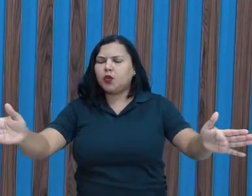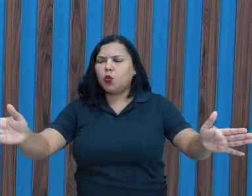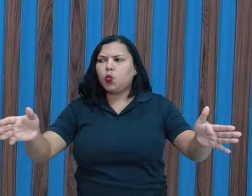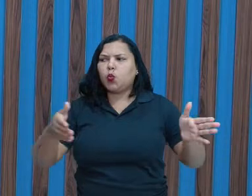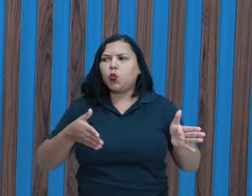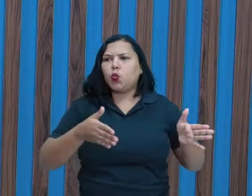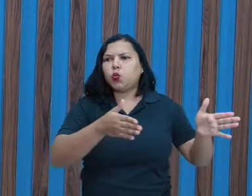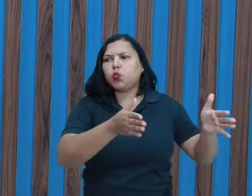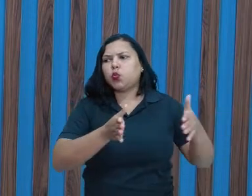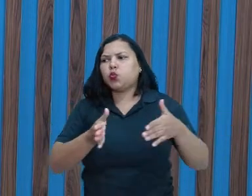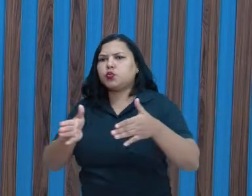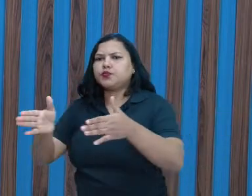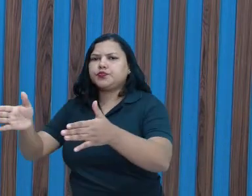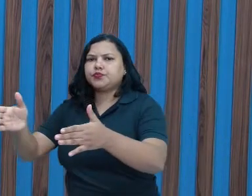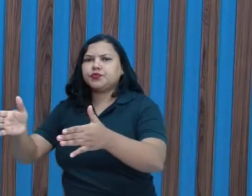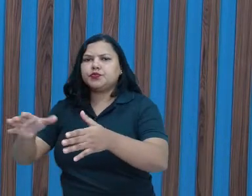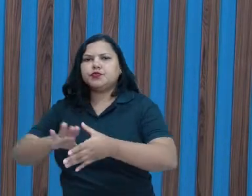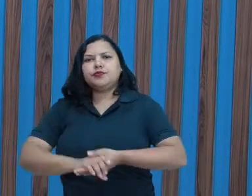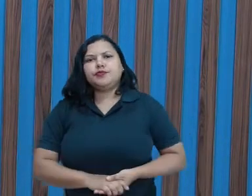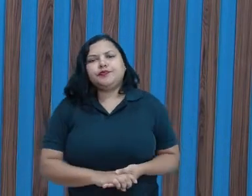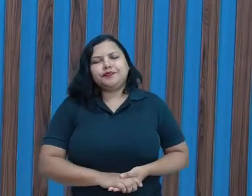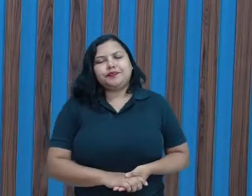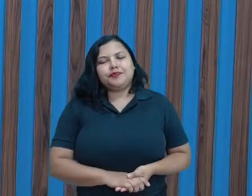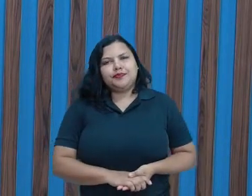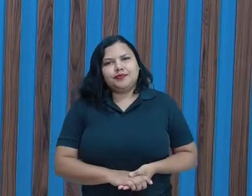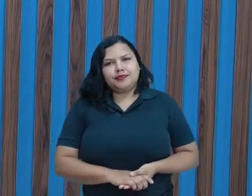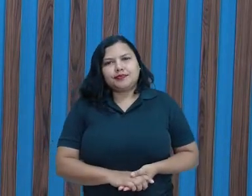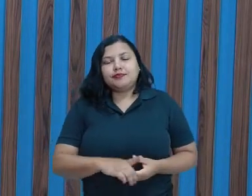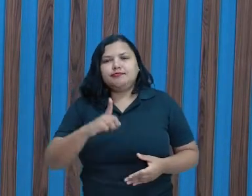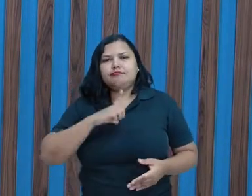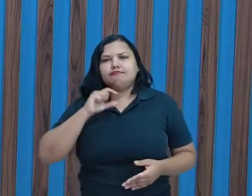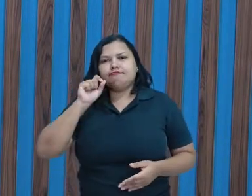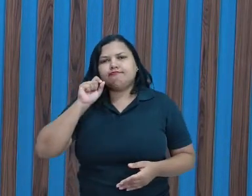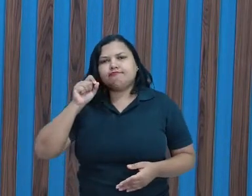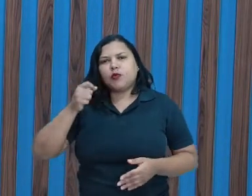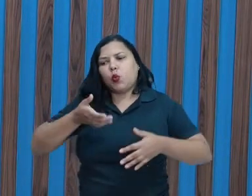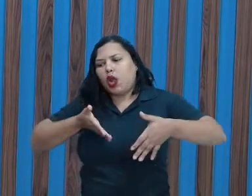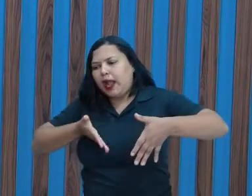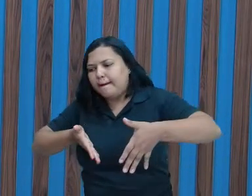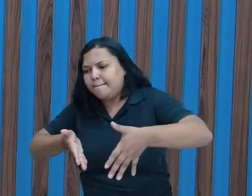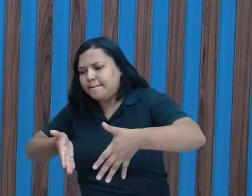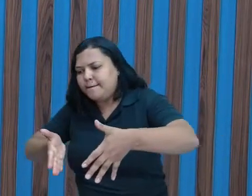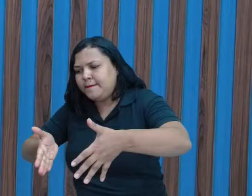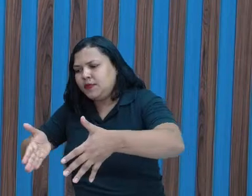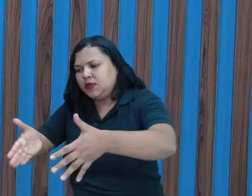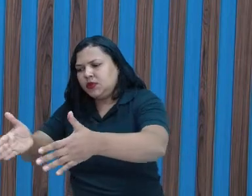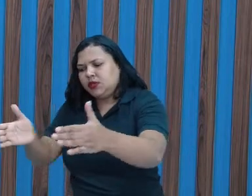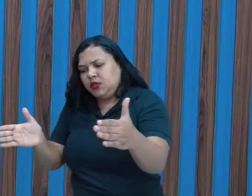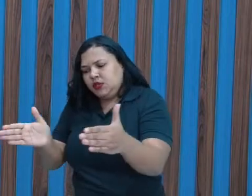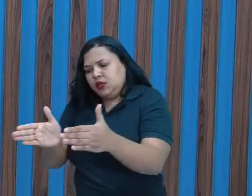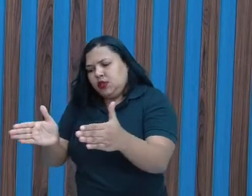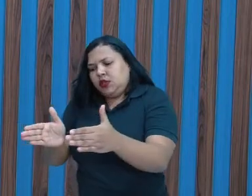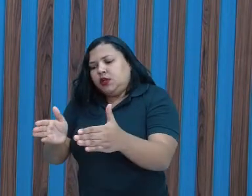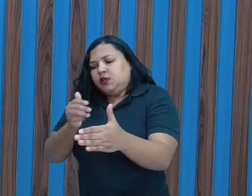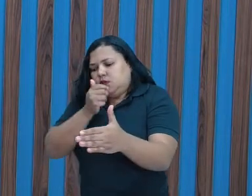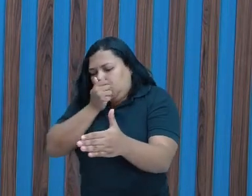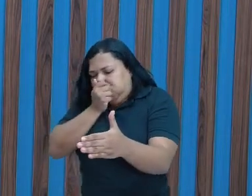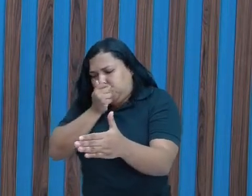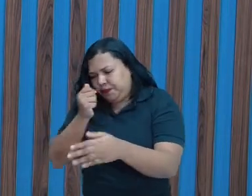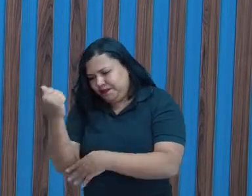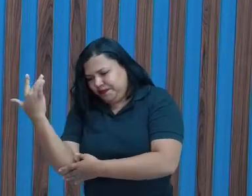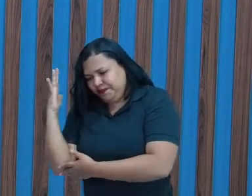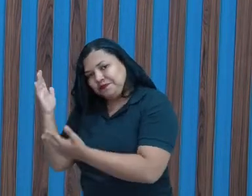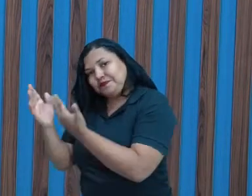aonde se dobra uma vegetação rasteira, né, onde tem um caminho mais